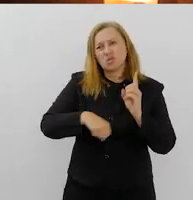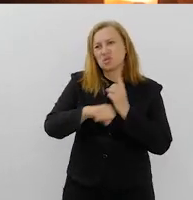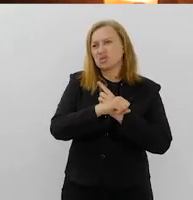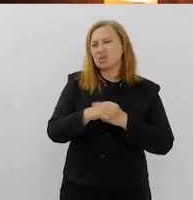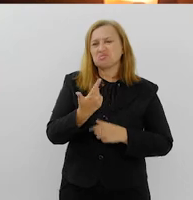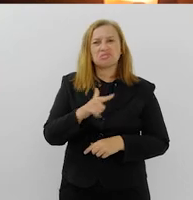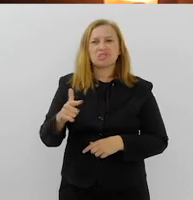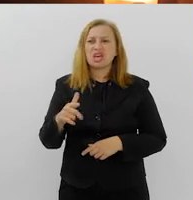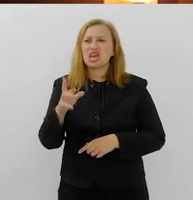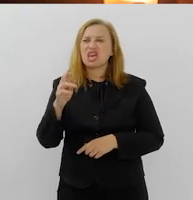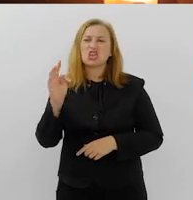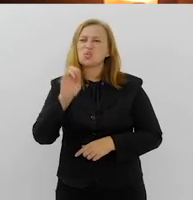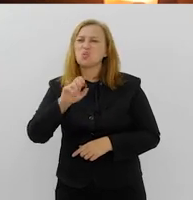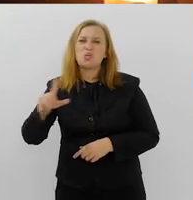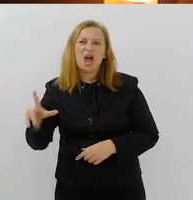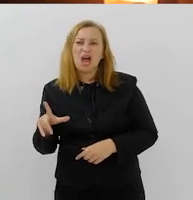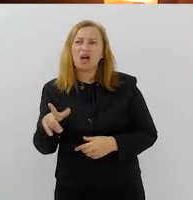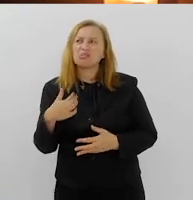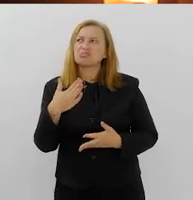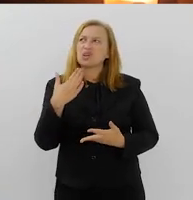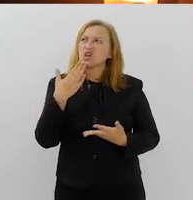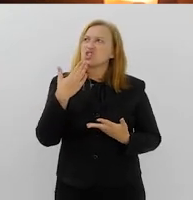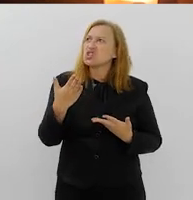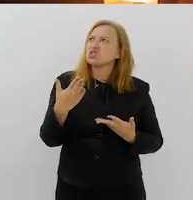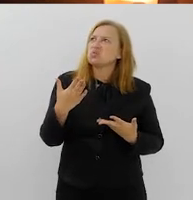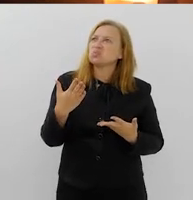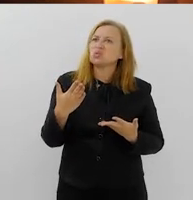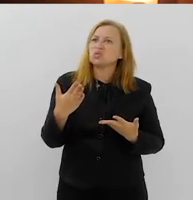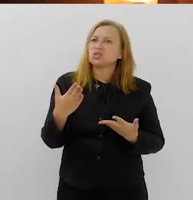Não envolve nenhuma ritualística, nenhum tipo de